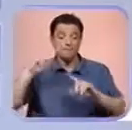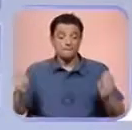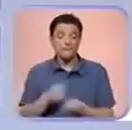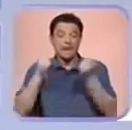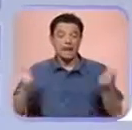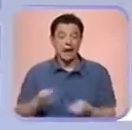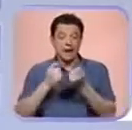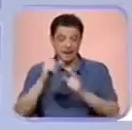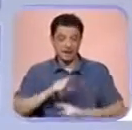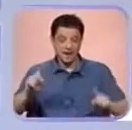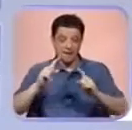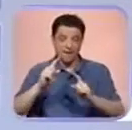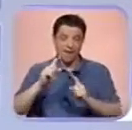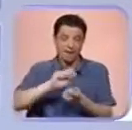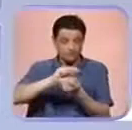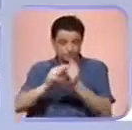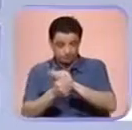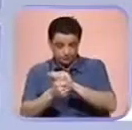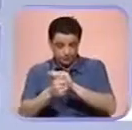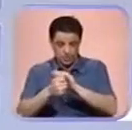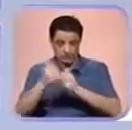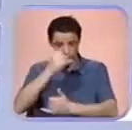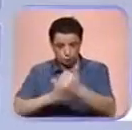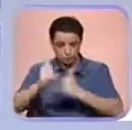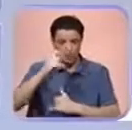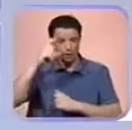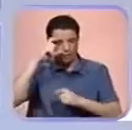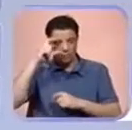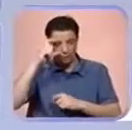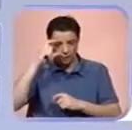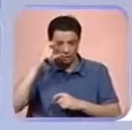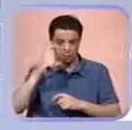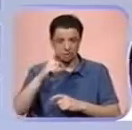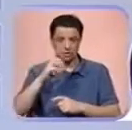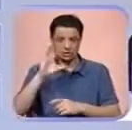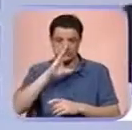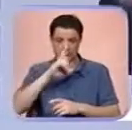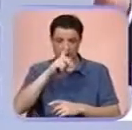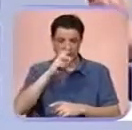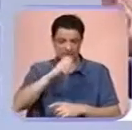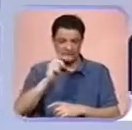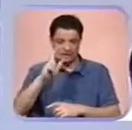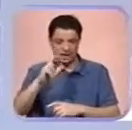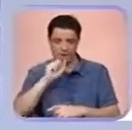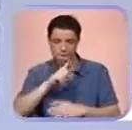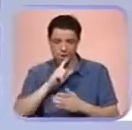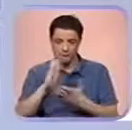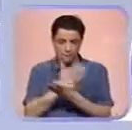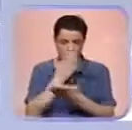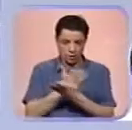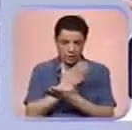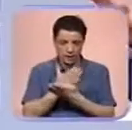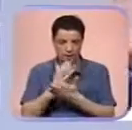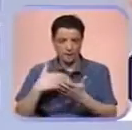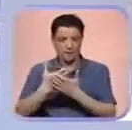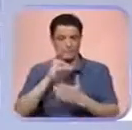uma correção que vai substituir os óculos ou as lentes. Por exemplo, se tivermos uma lesão na retina, o laser pode tirar as dioptrias, mas e